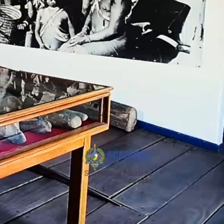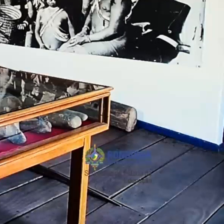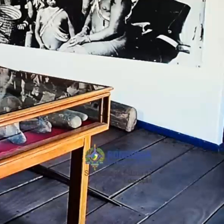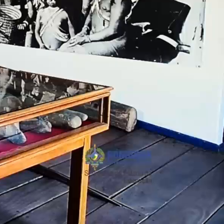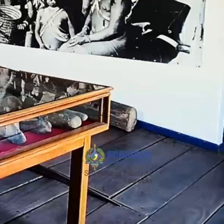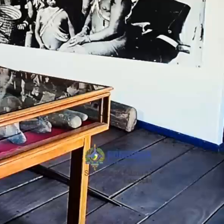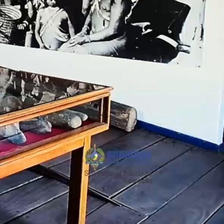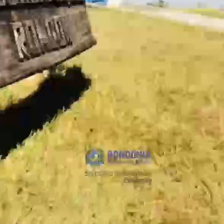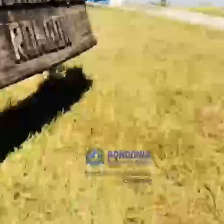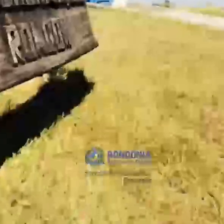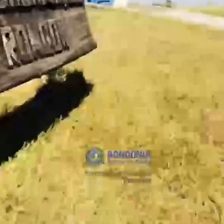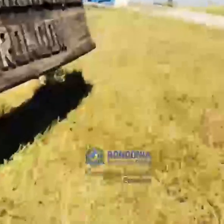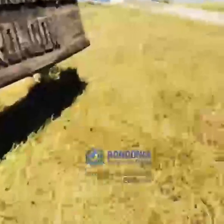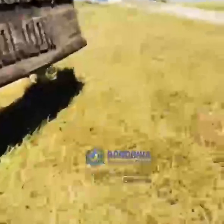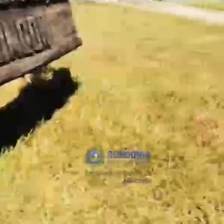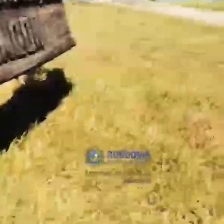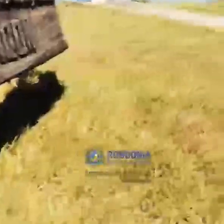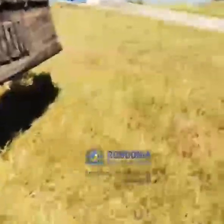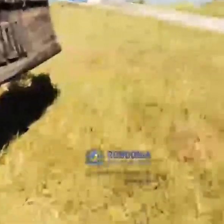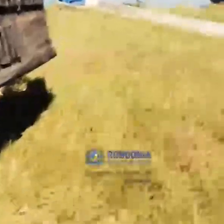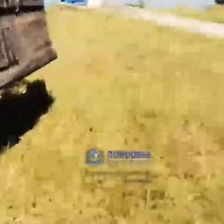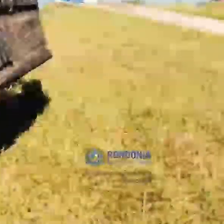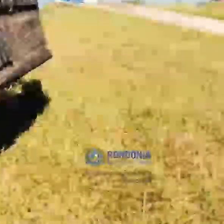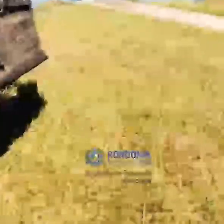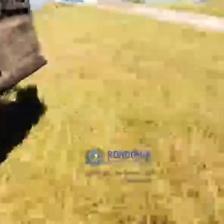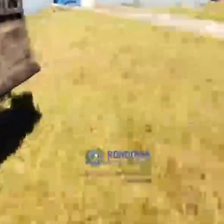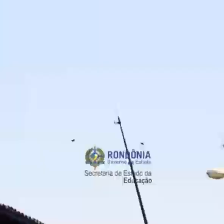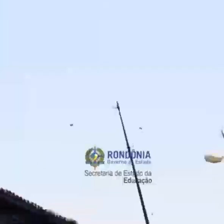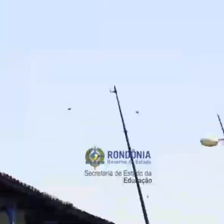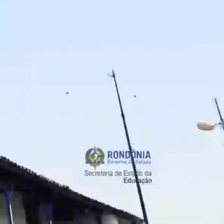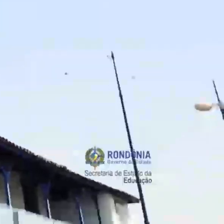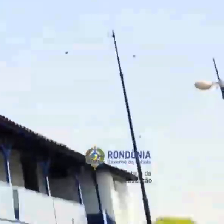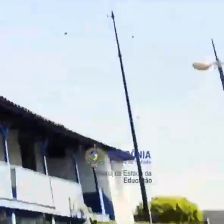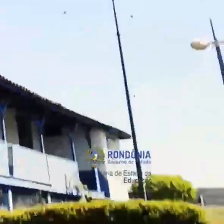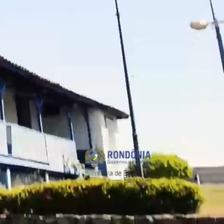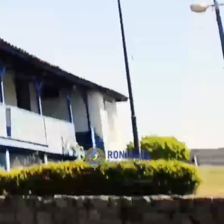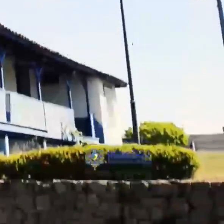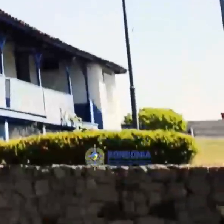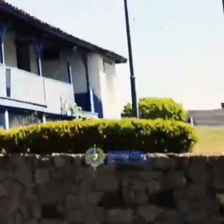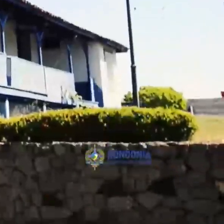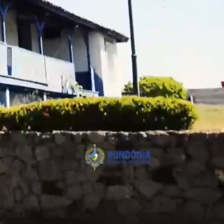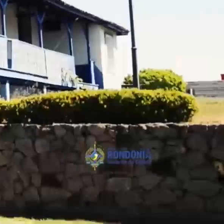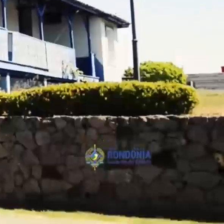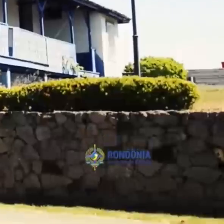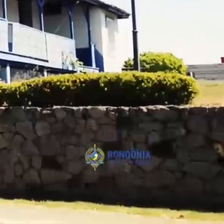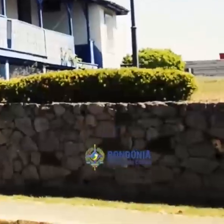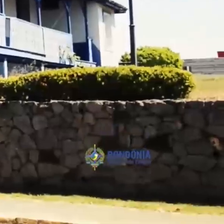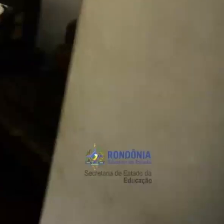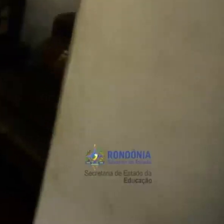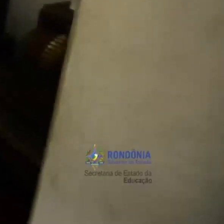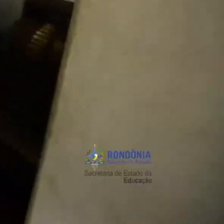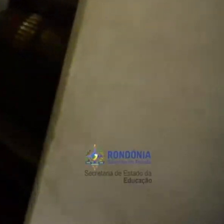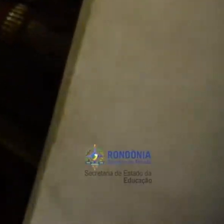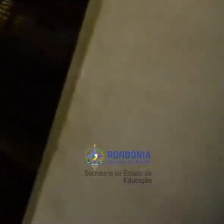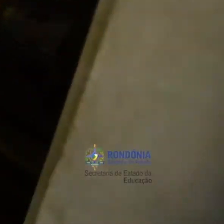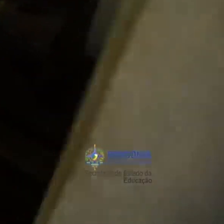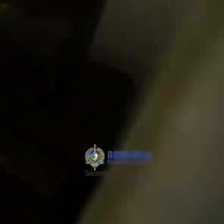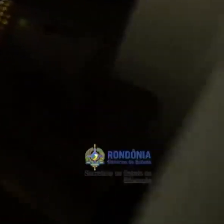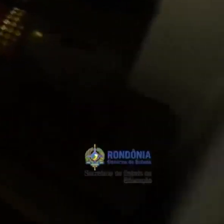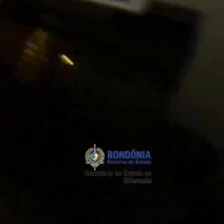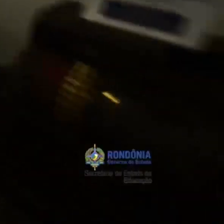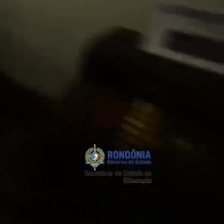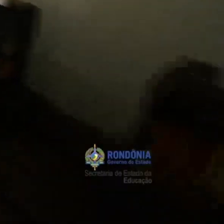de Ji-Paraná. O Museu da Linha Telegráfica, o Museu das Comunicações de Ji-Paraná,